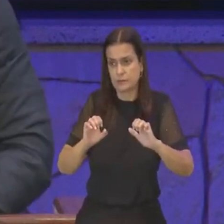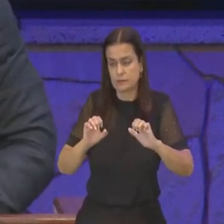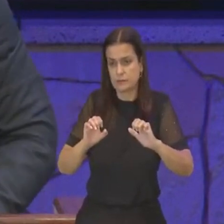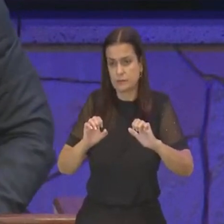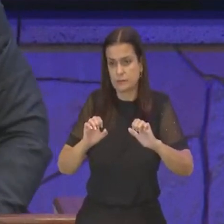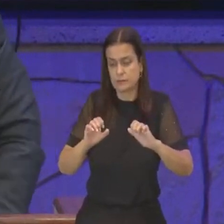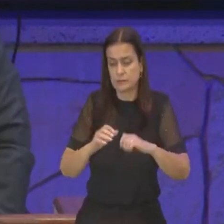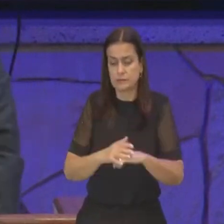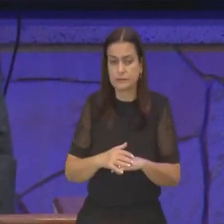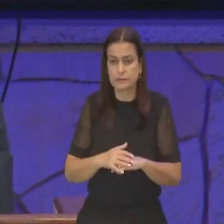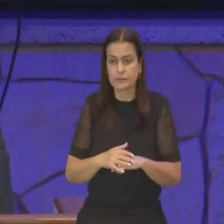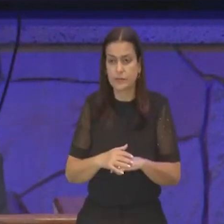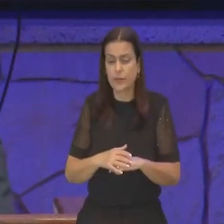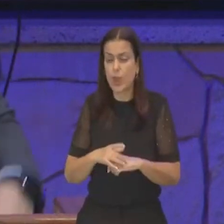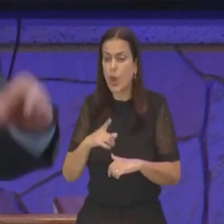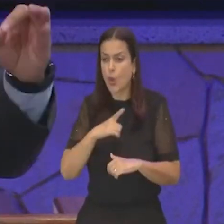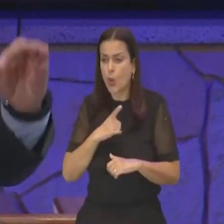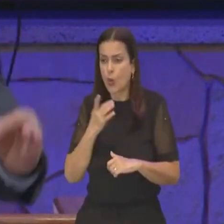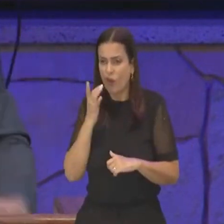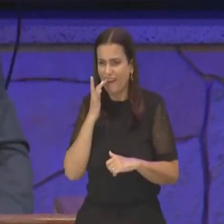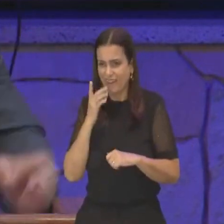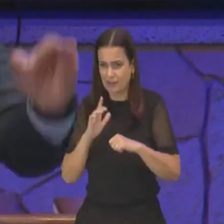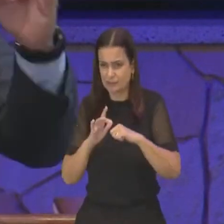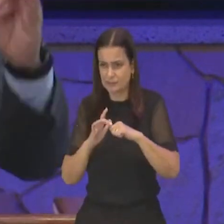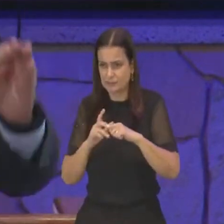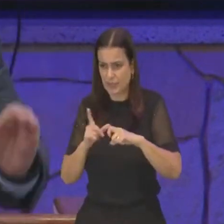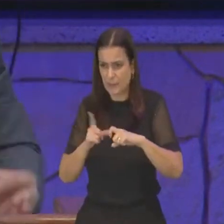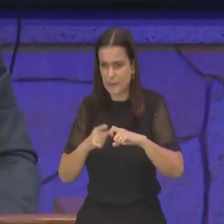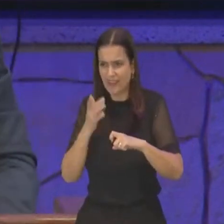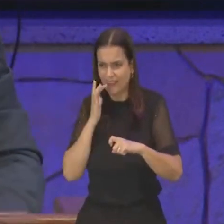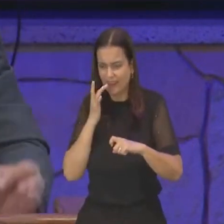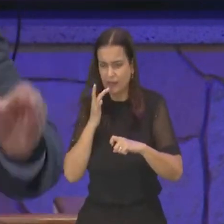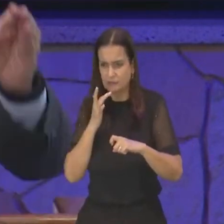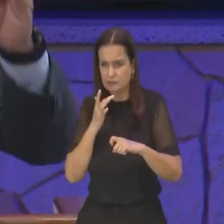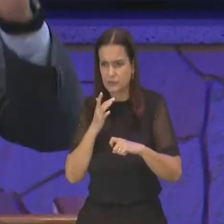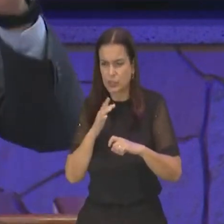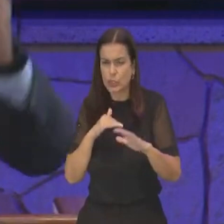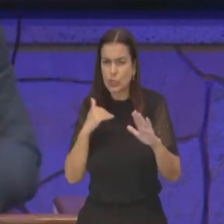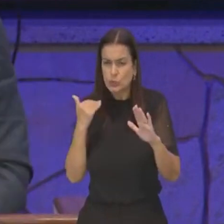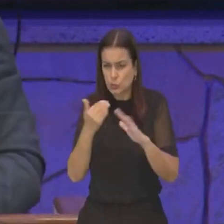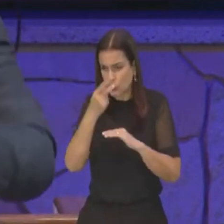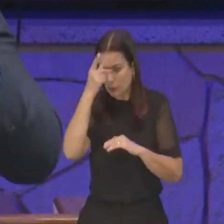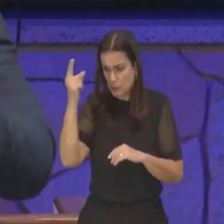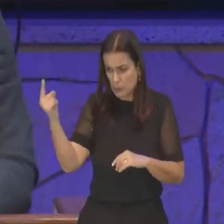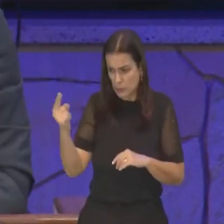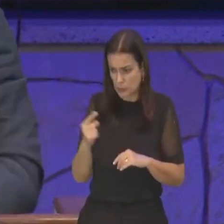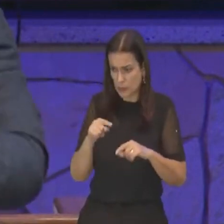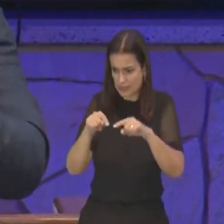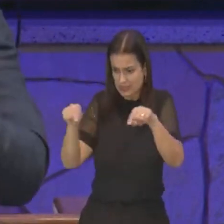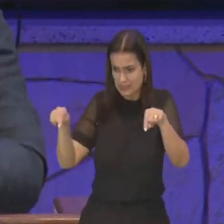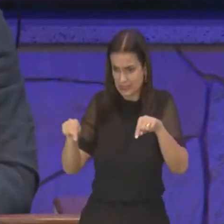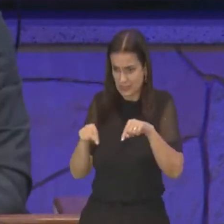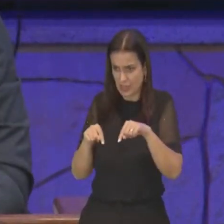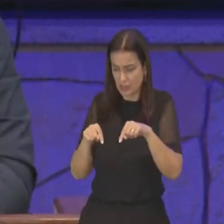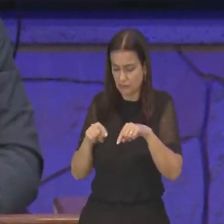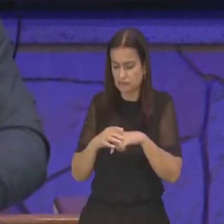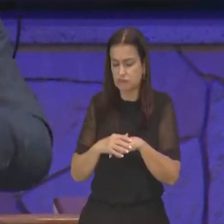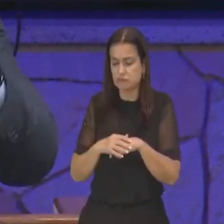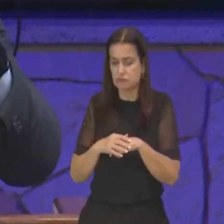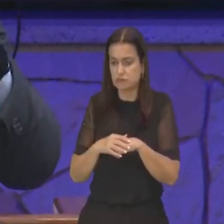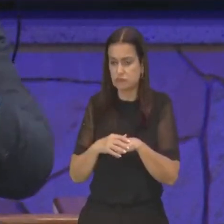Eu conheço um dentista que me falou assim: pastor, todos os meus pacientes, aqueles que entraram na minha sala, no meu